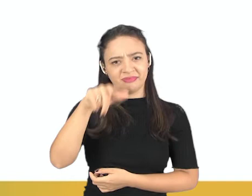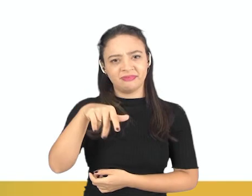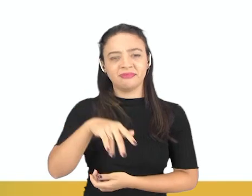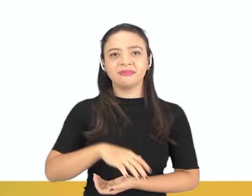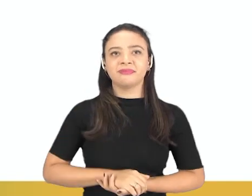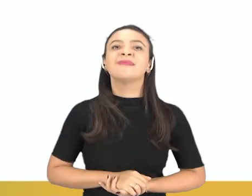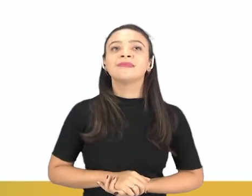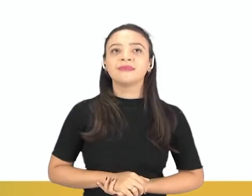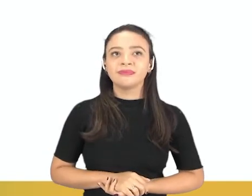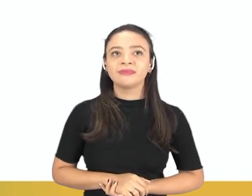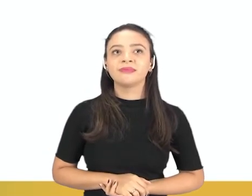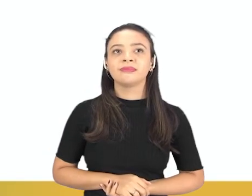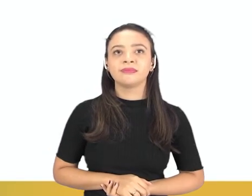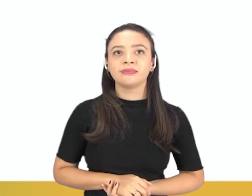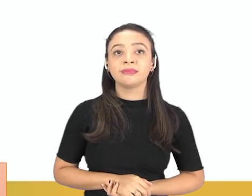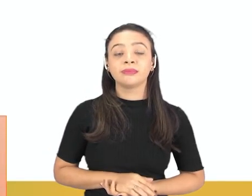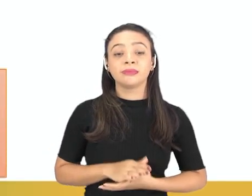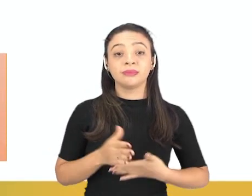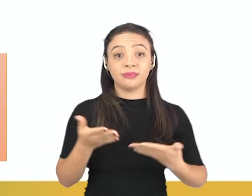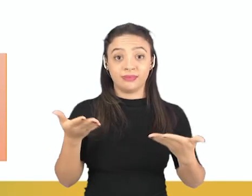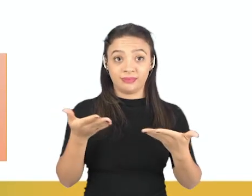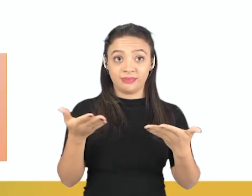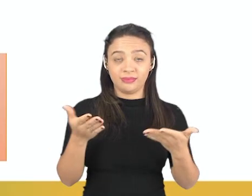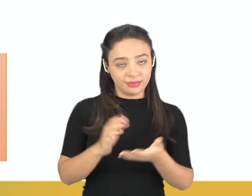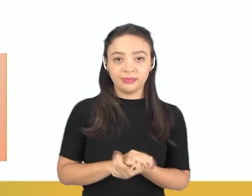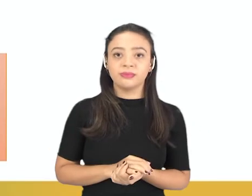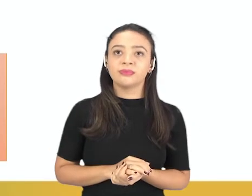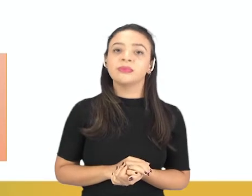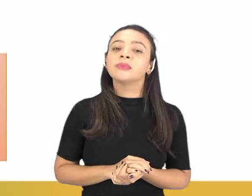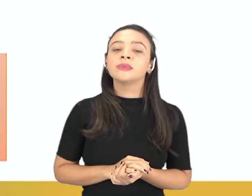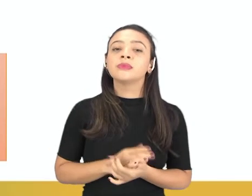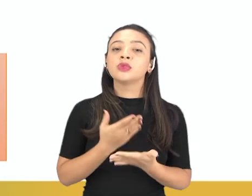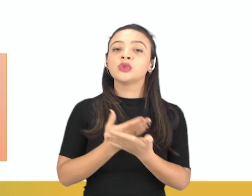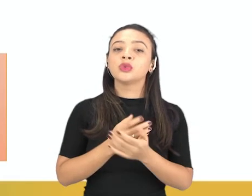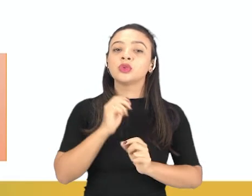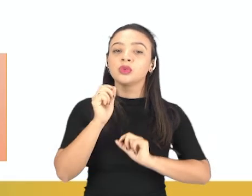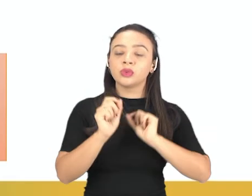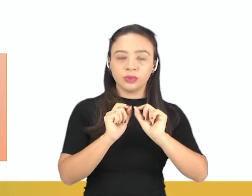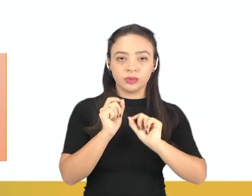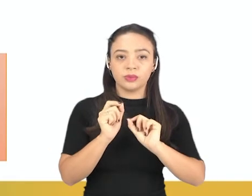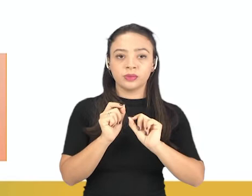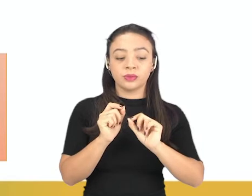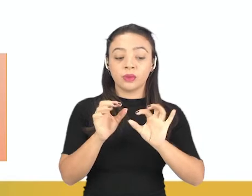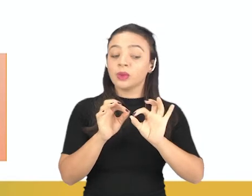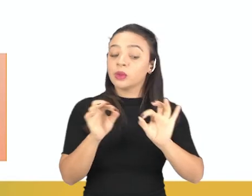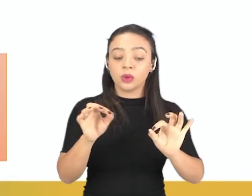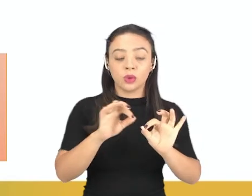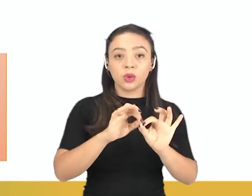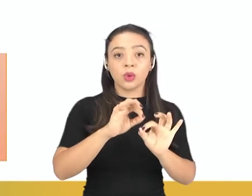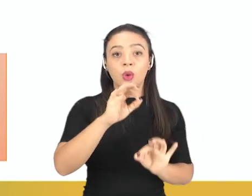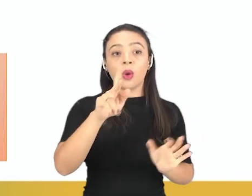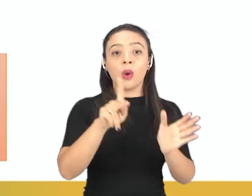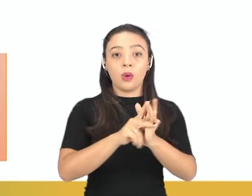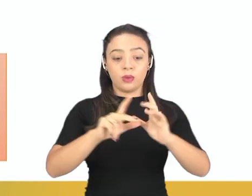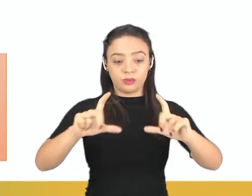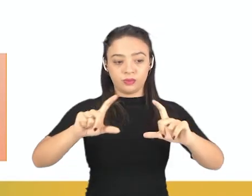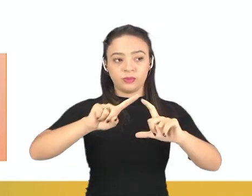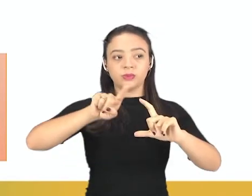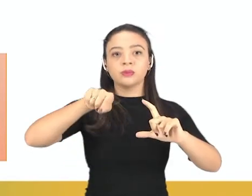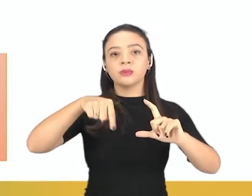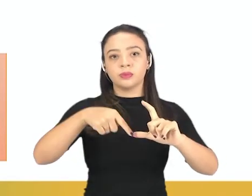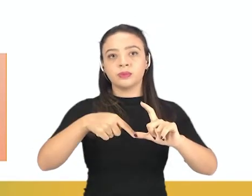né agora a gente vai trabalhar um pouquinho com a ideia de comprimento de circunferência e